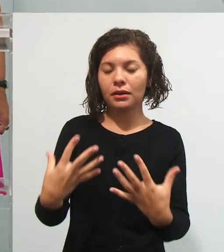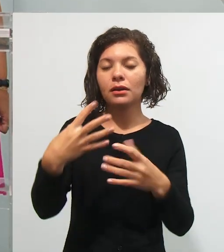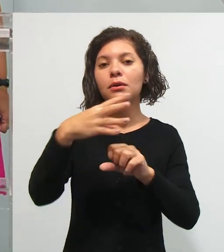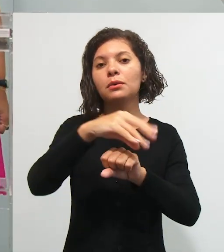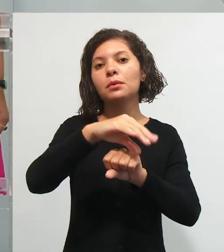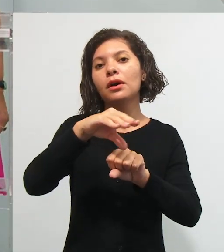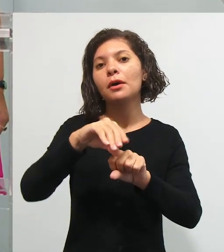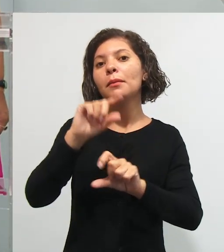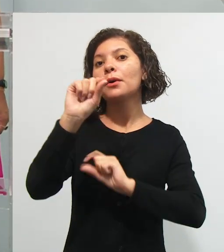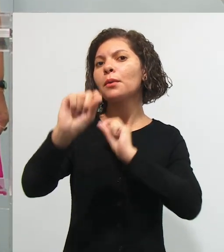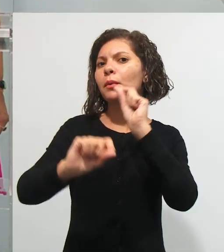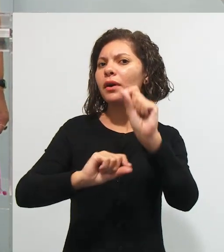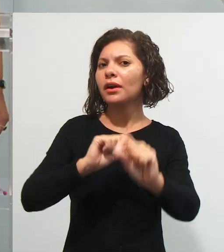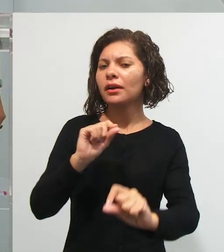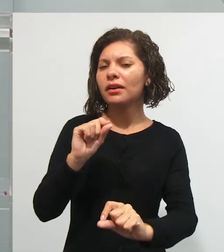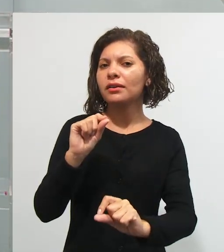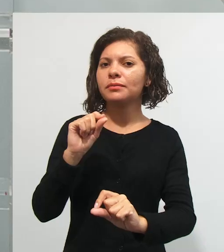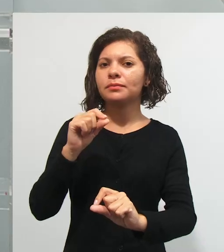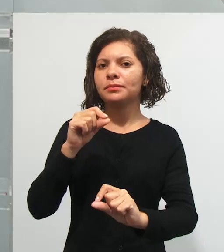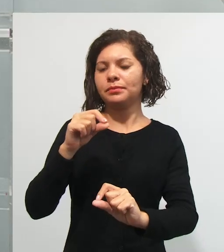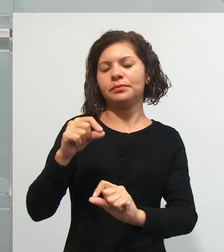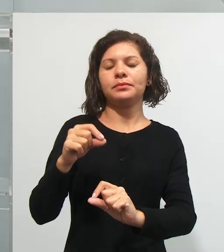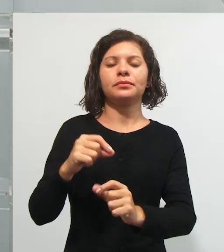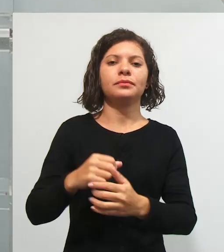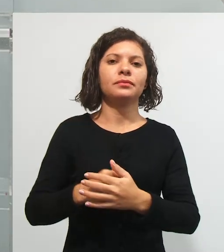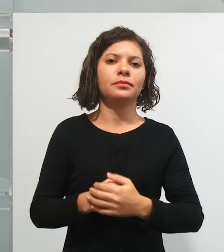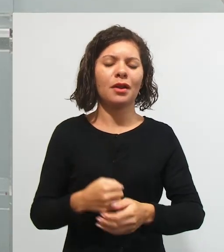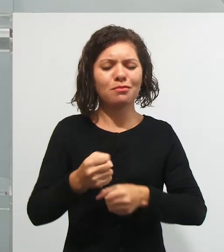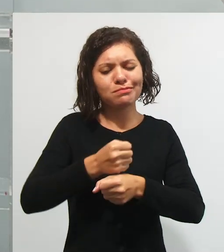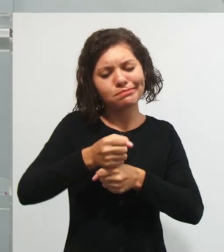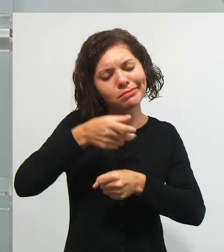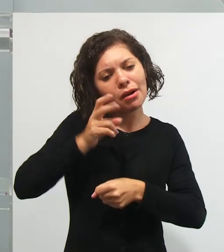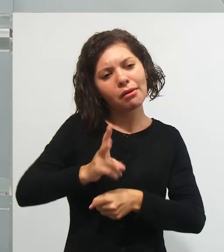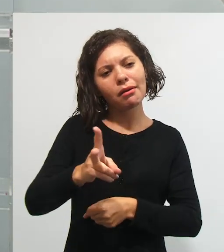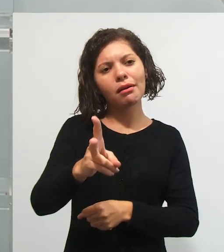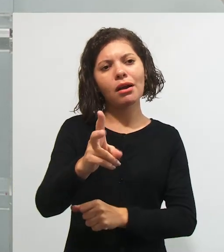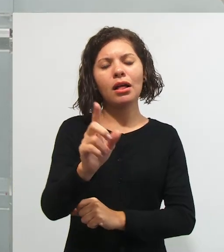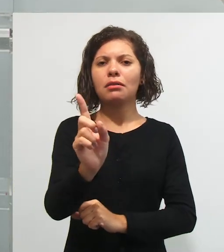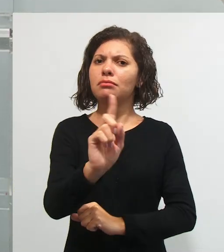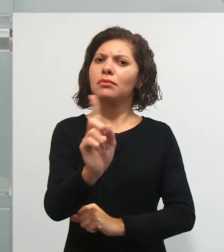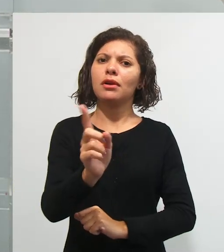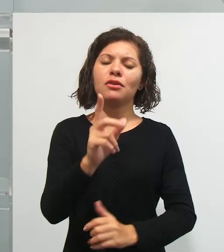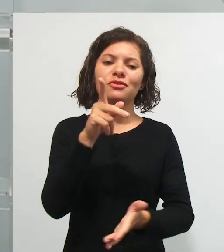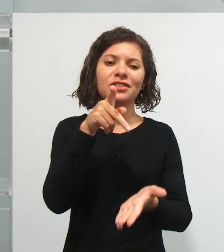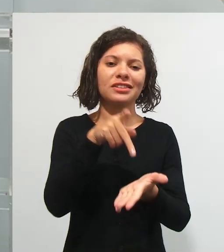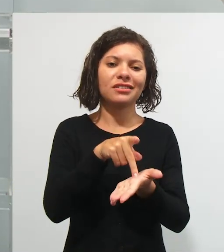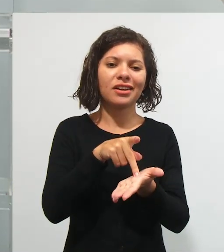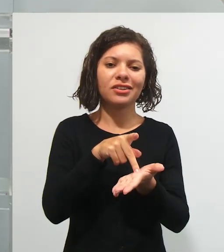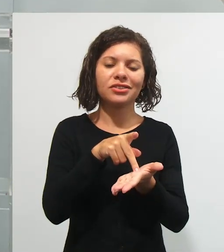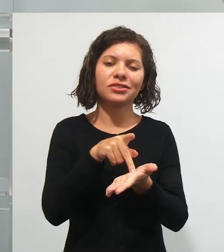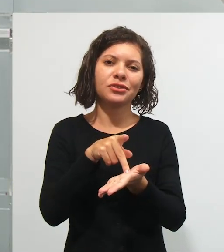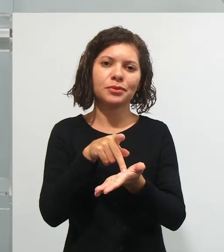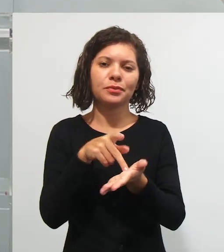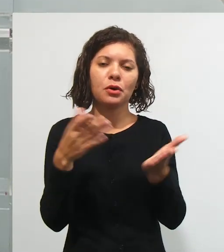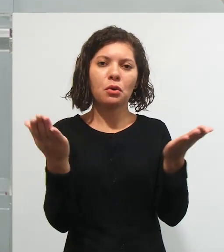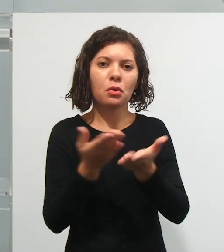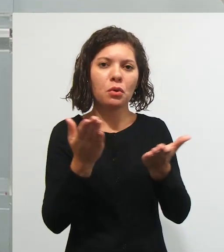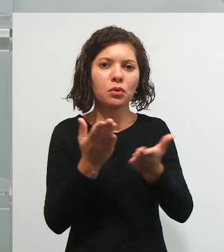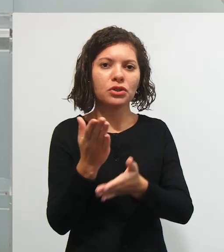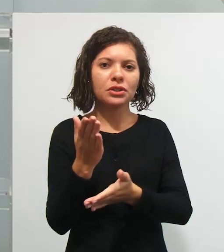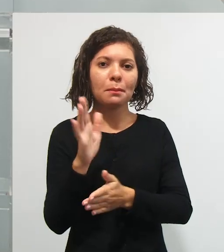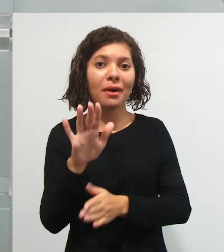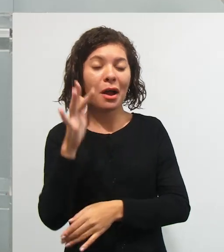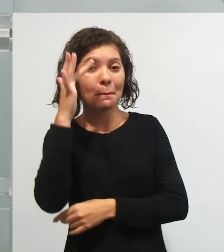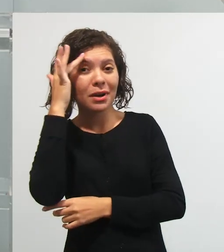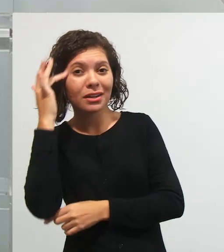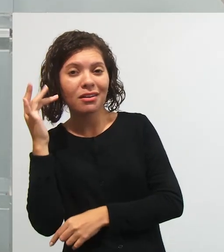não é absoluto, ele é provisório. As verdades são provisórias. O que é verdade hoje já não é verdade amanhã. Então,